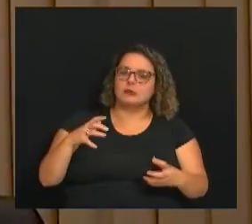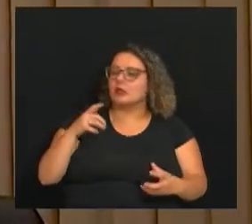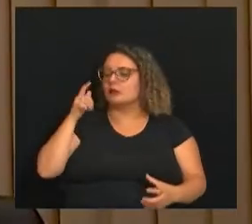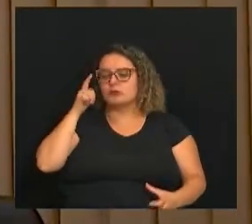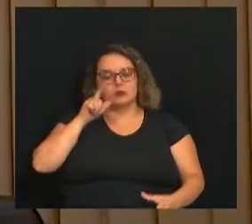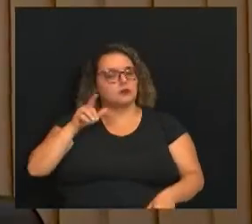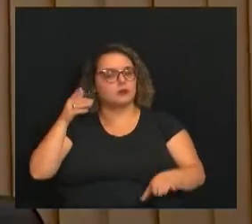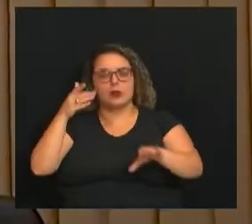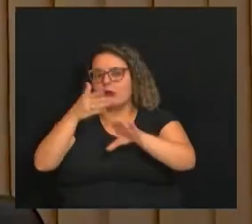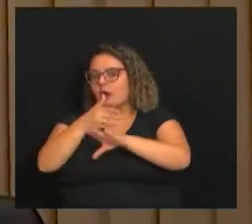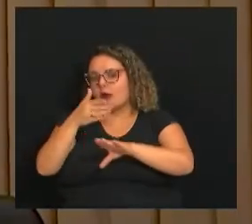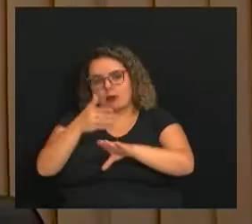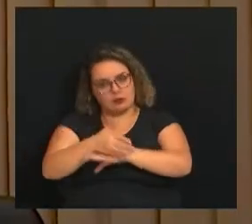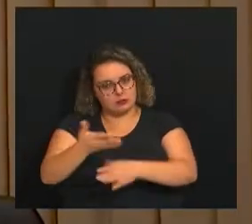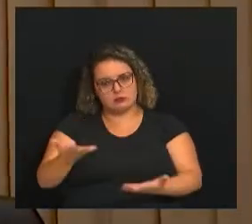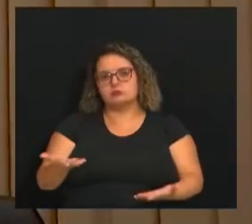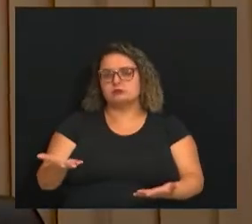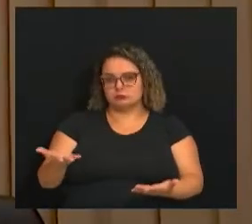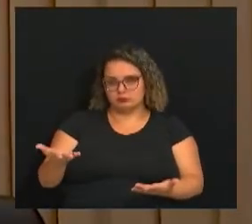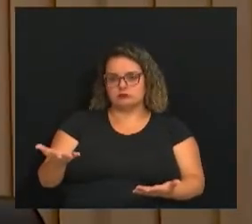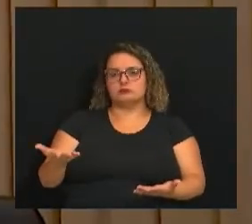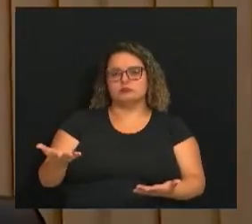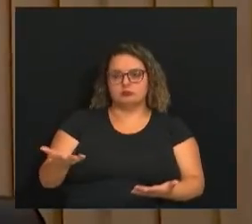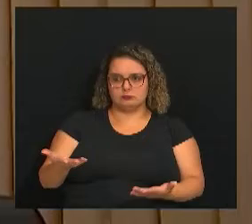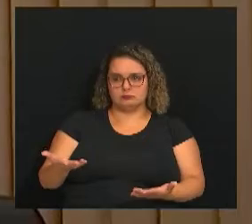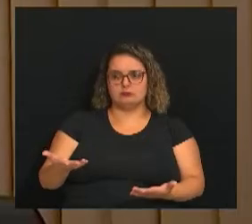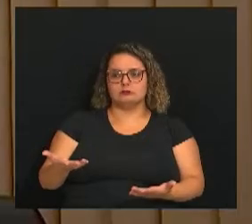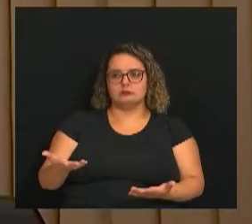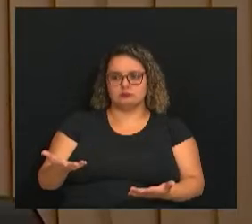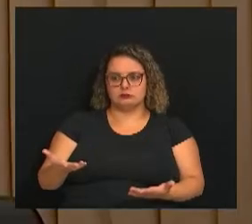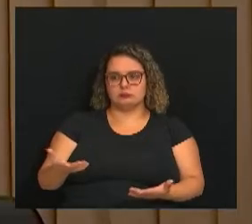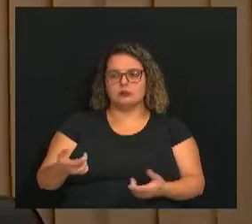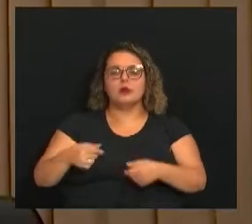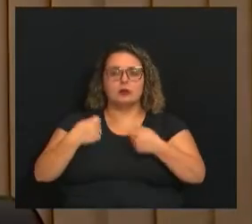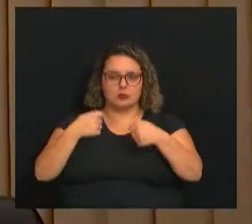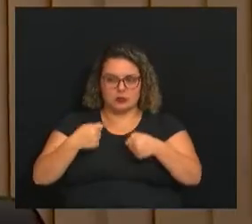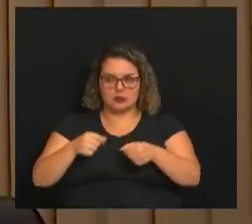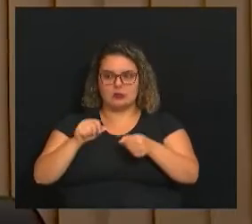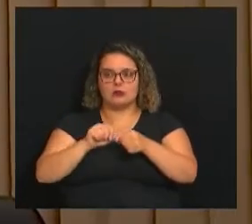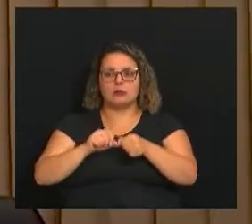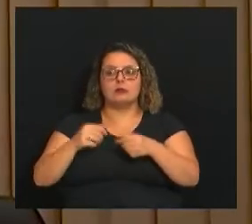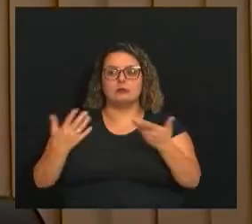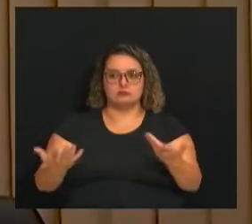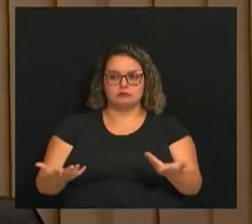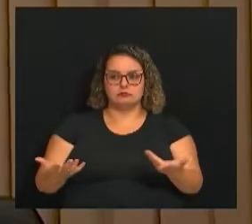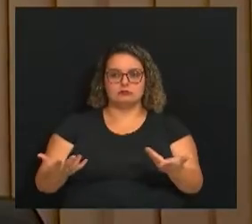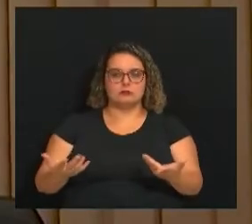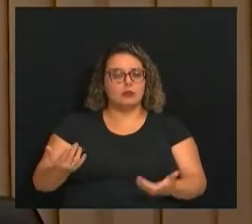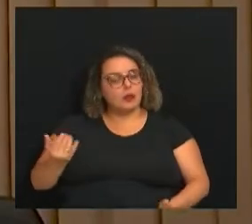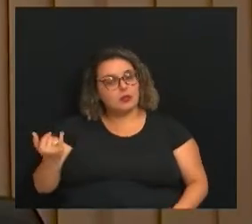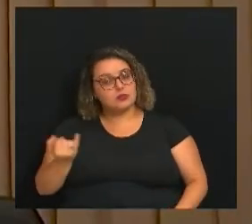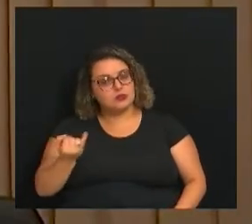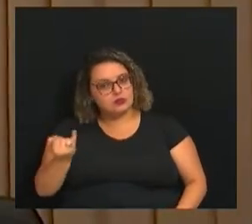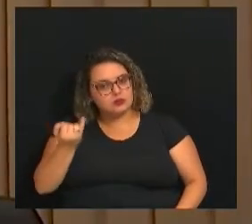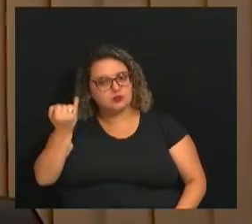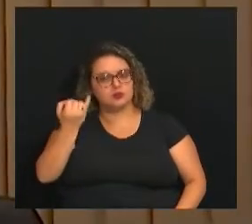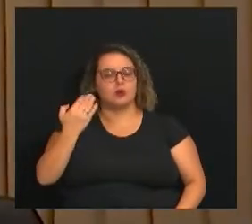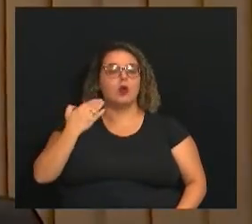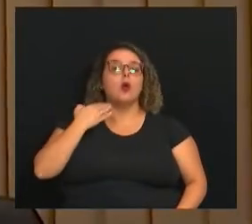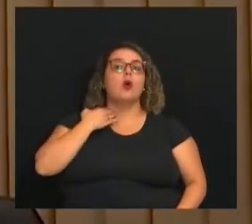acessar de acordo com aquilo que deveria ser feito. Então é de extrema importância que os